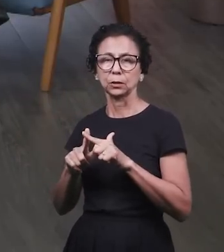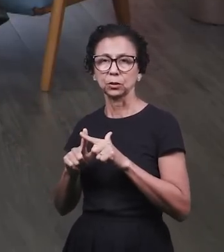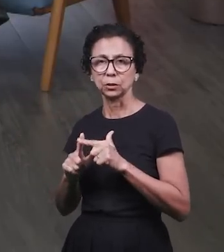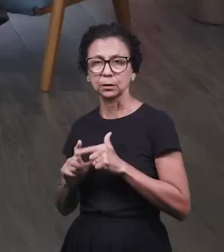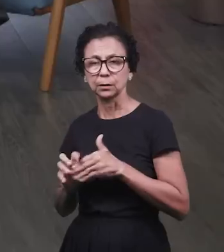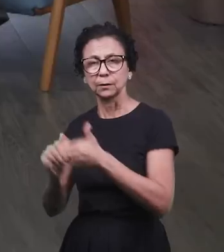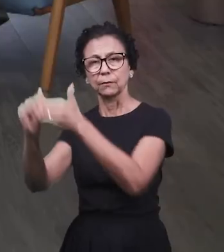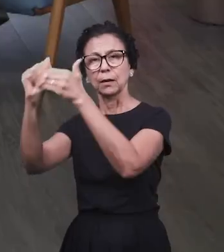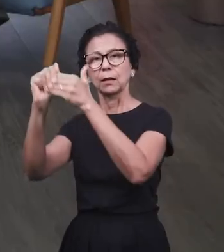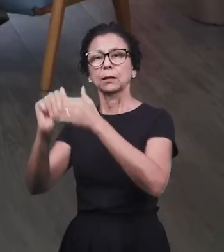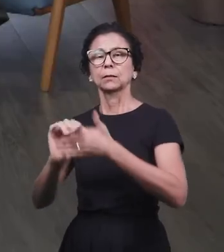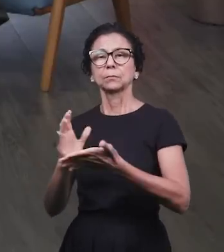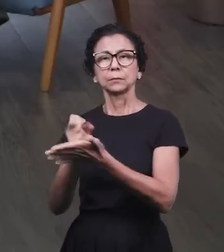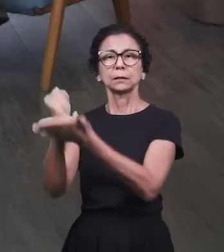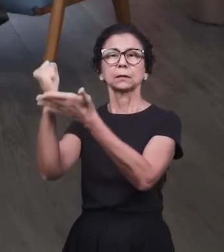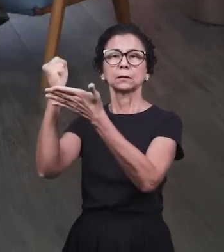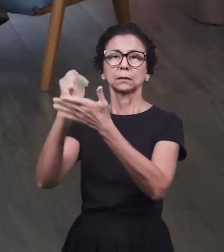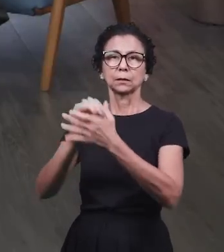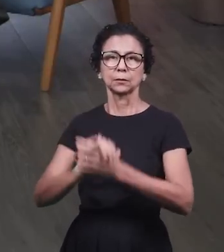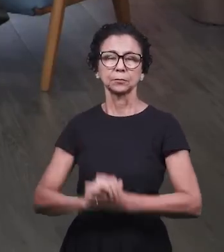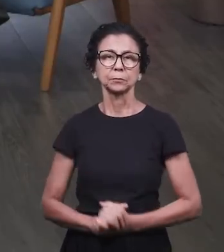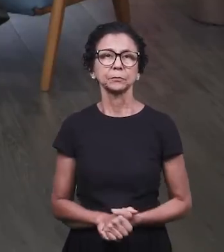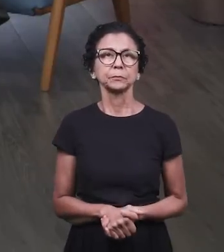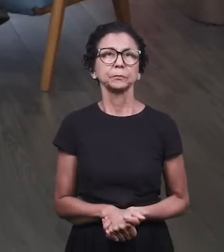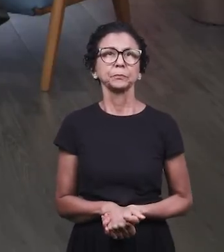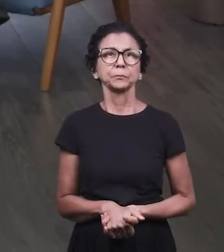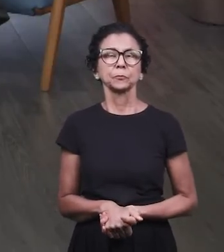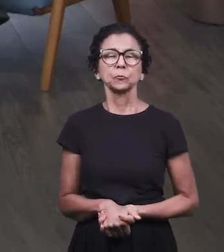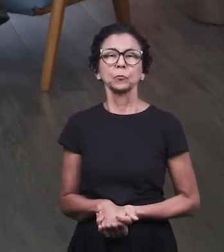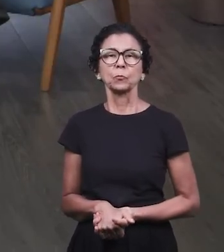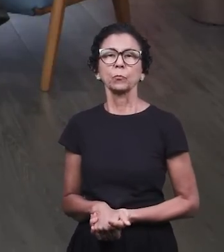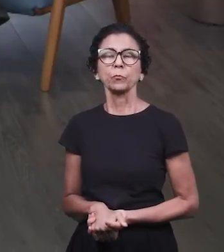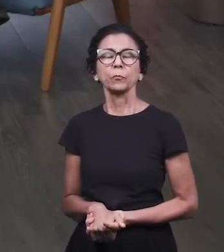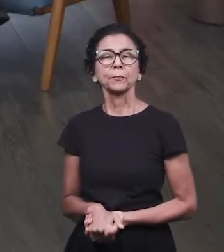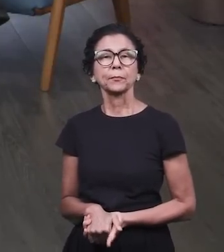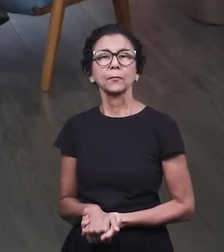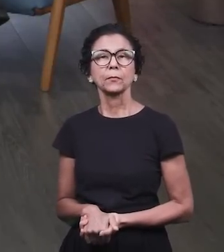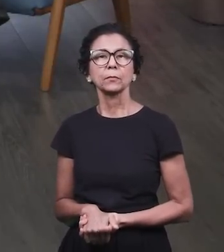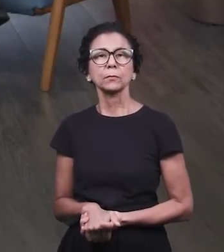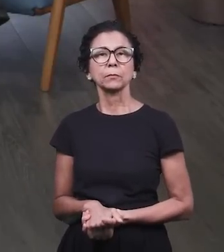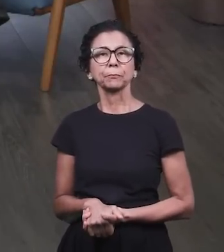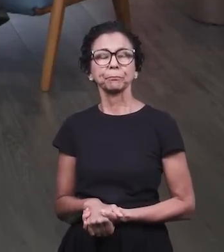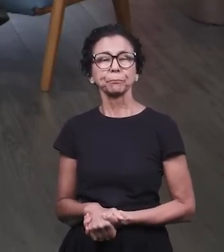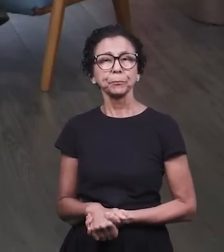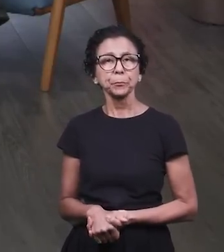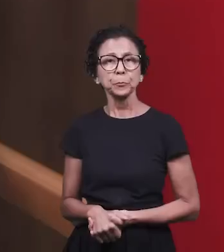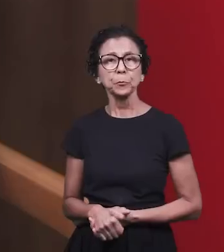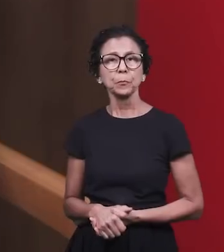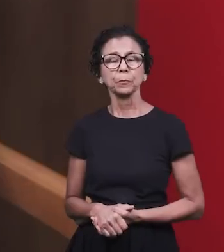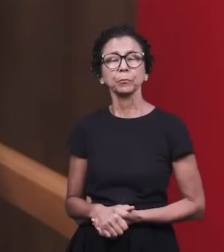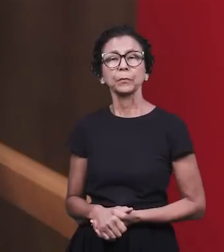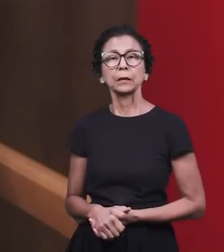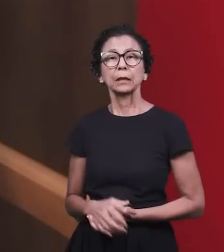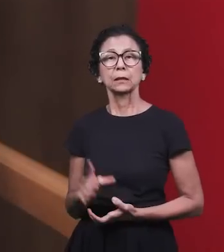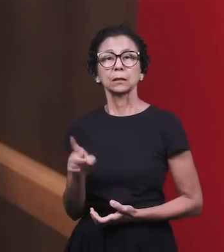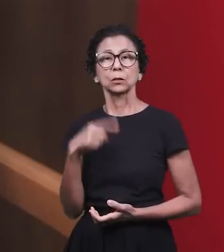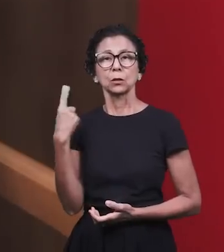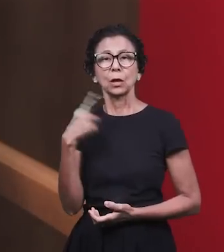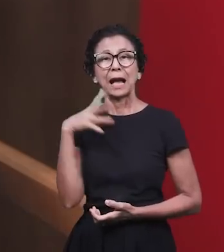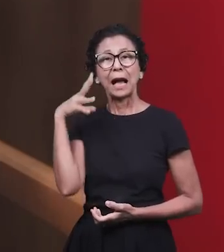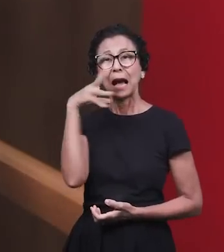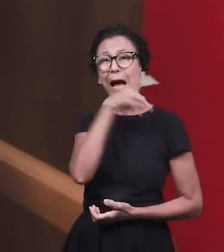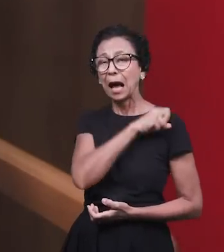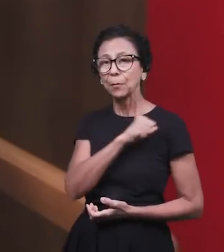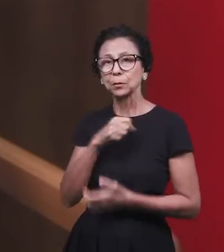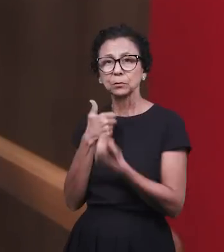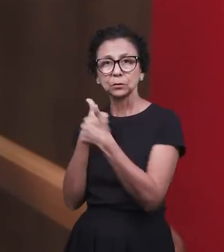isso, Sérgio? É isto, e também o correremos após ti mostra um povo, uma igreja,